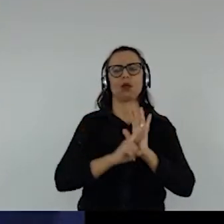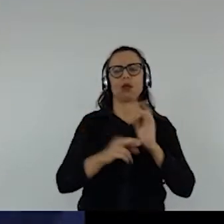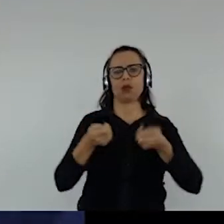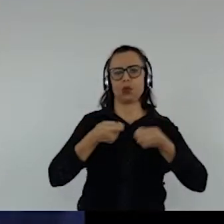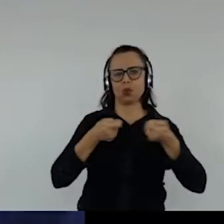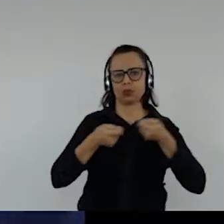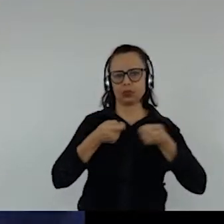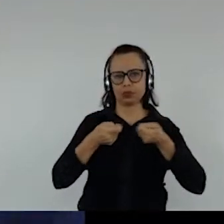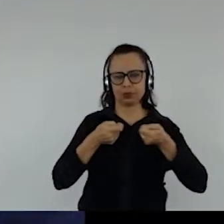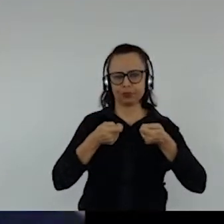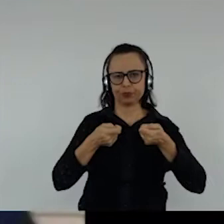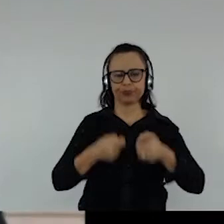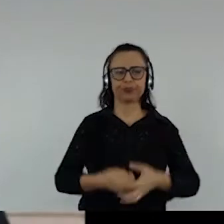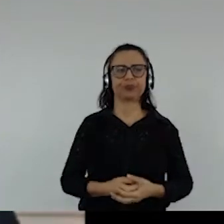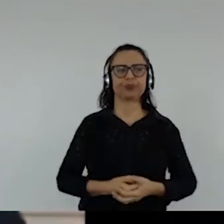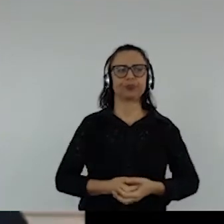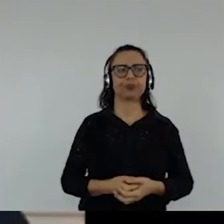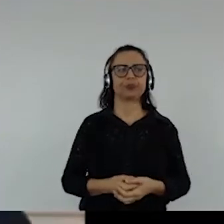negociação.